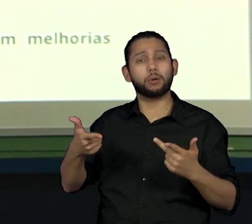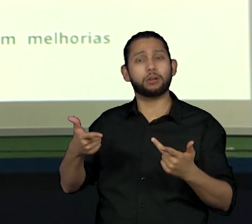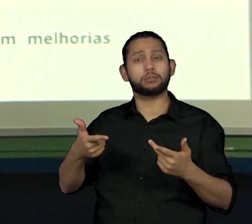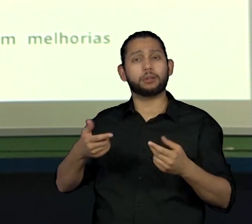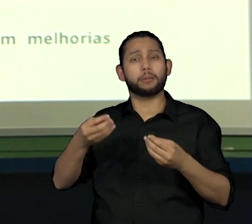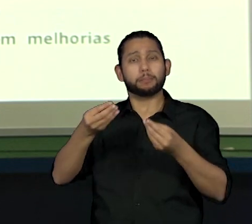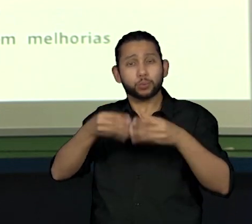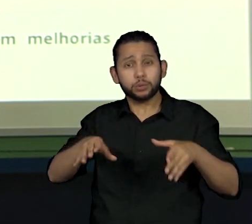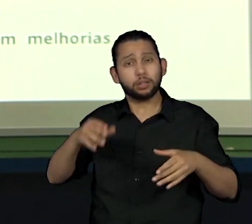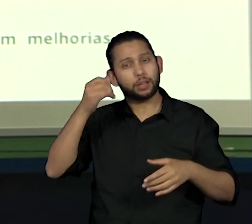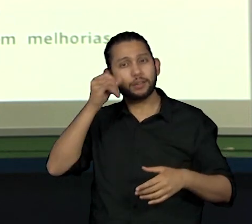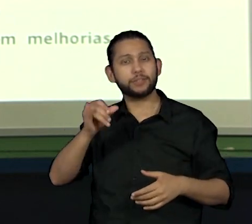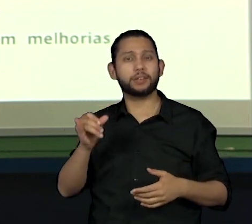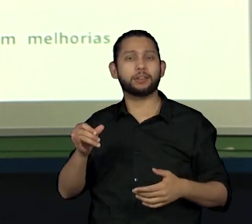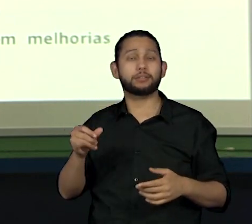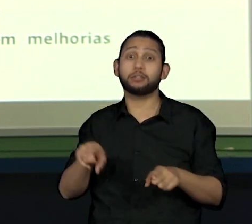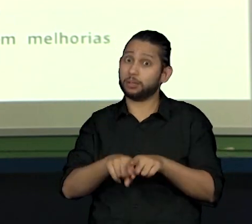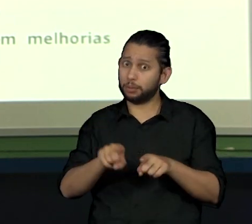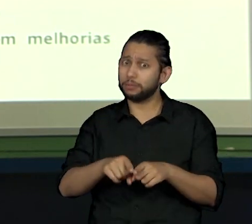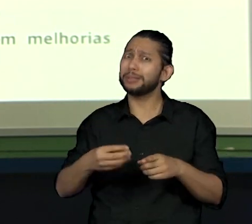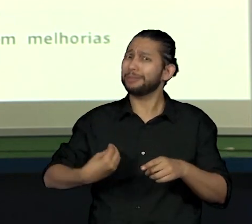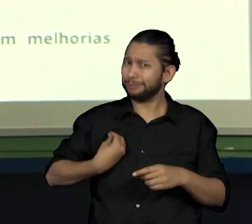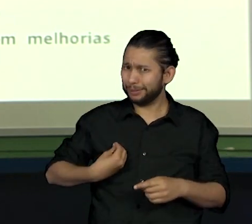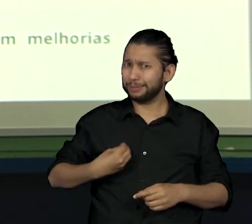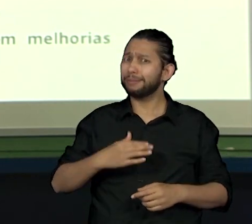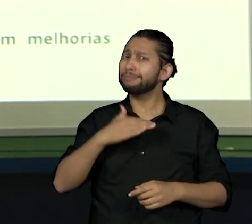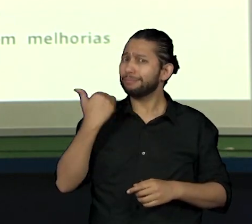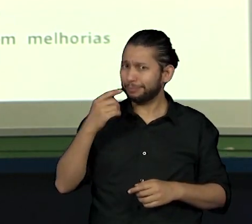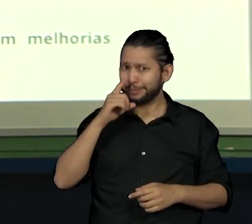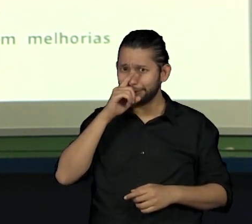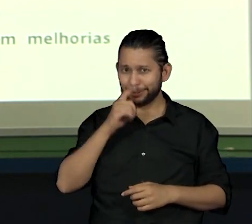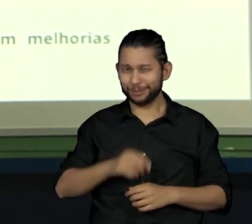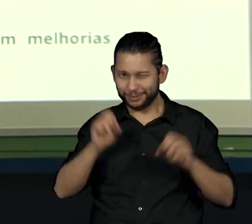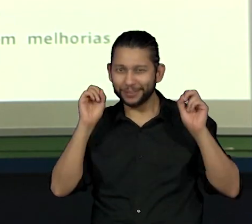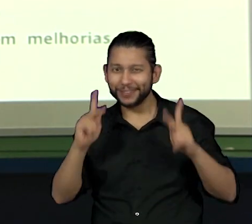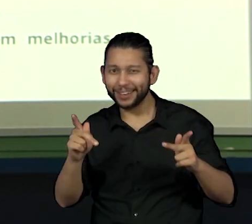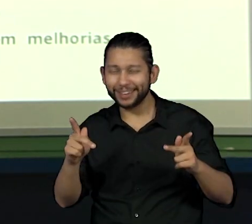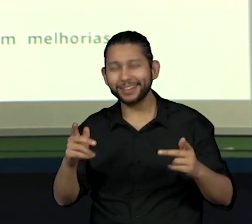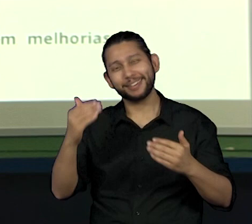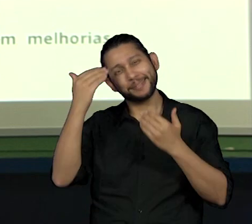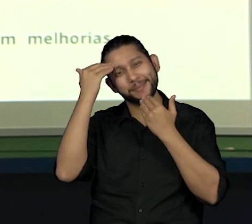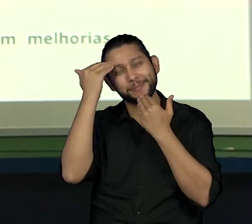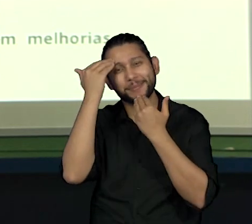desastres e essas tragédias para a gente, ok? Muito